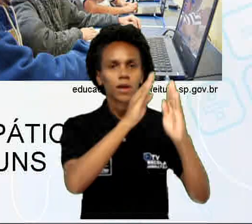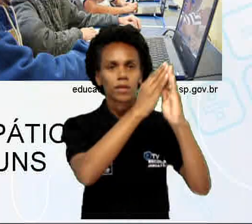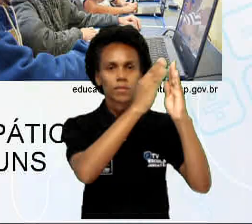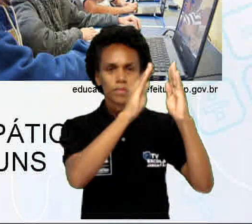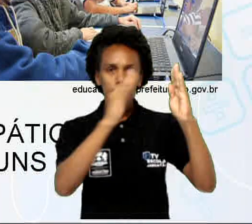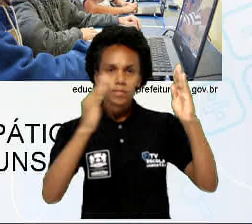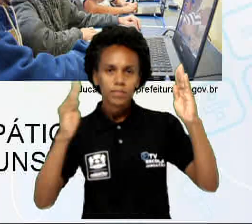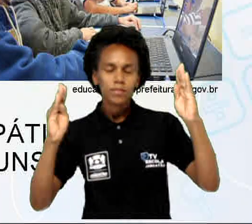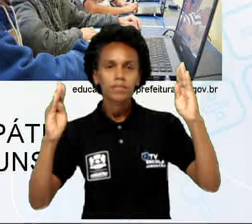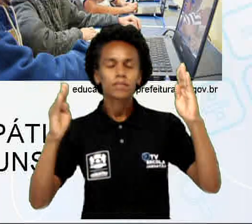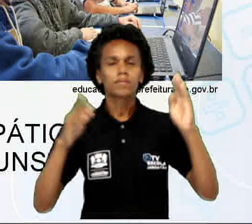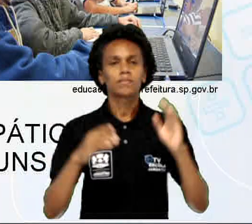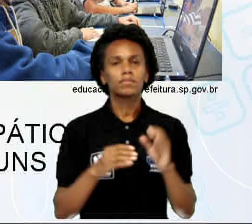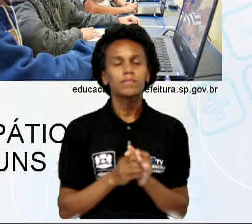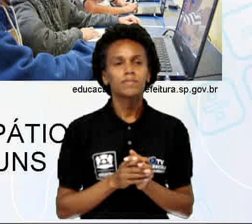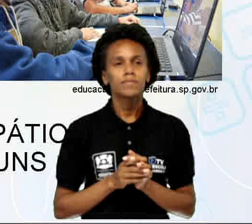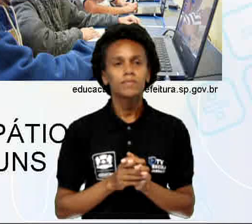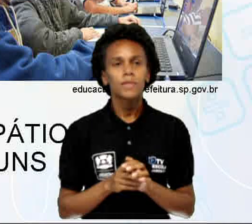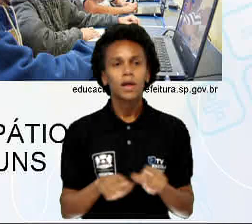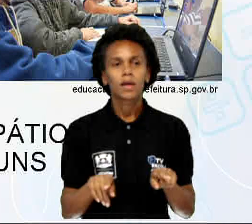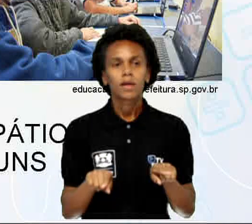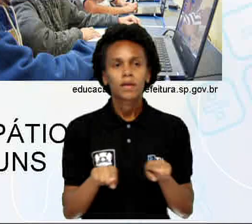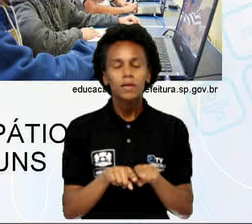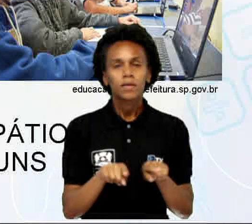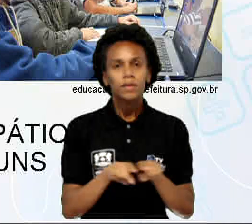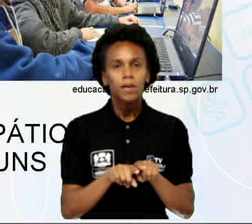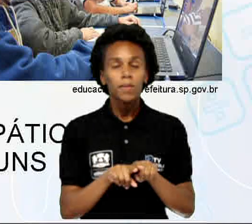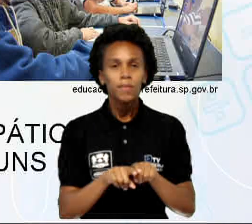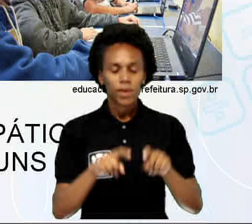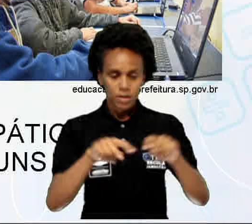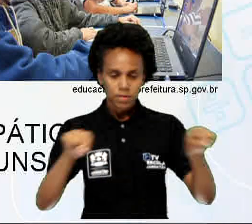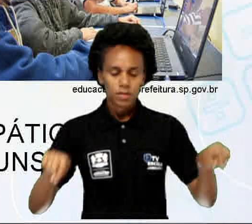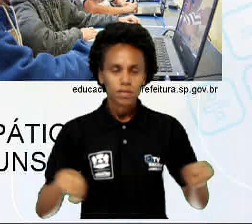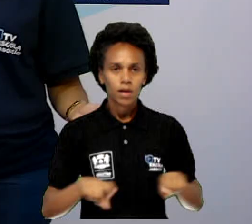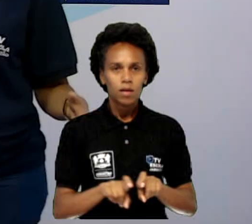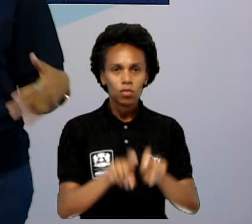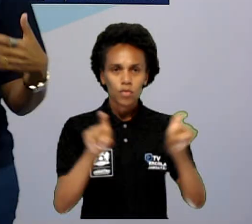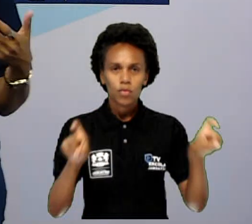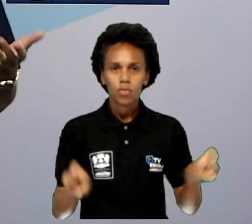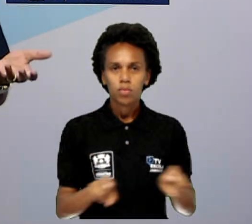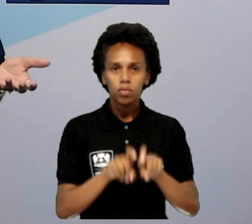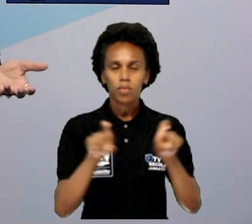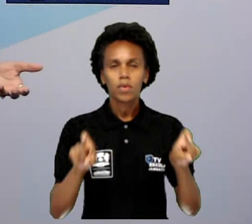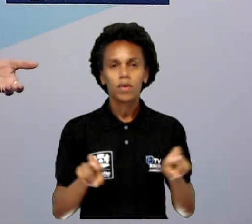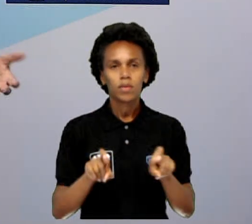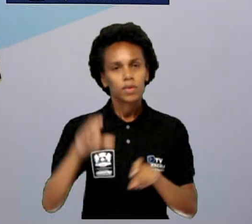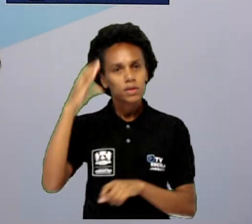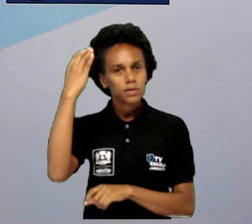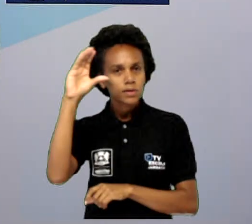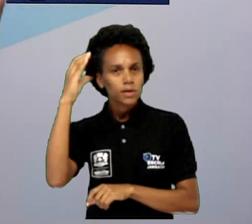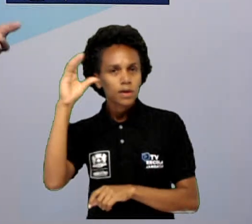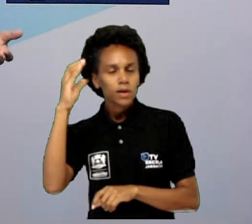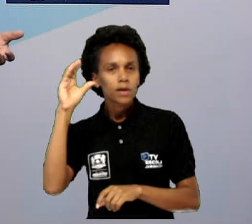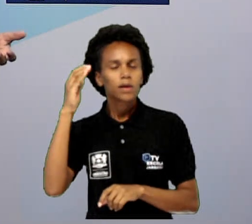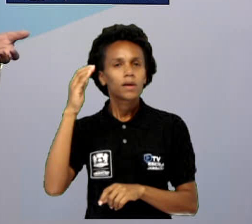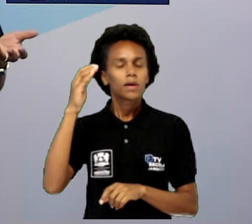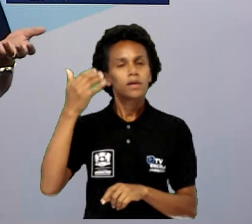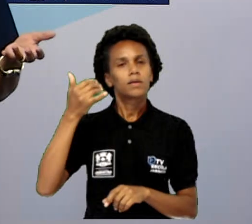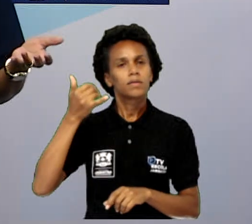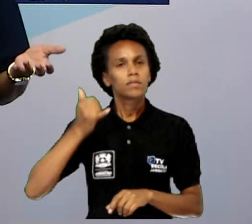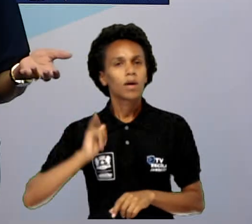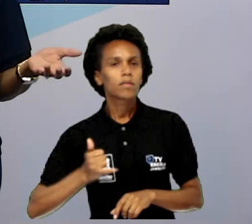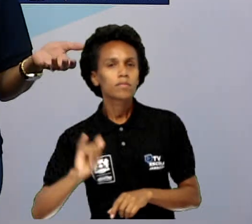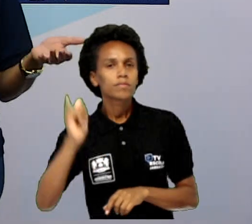Os laboratórios, que podem ser laboratório de informática, laboratório de ciências, de química, de matemática.